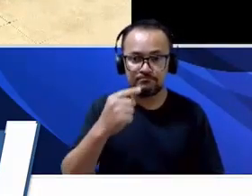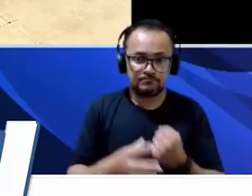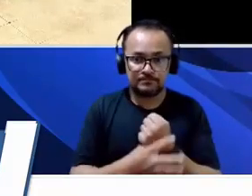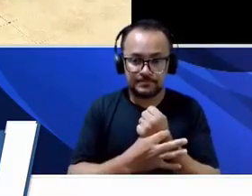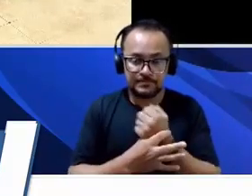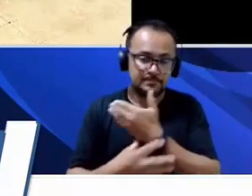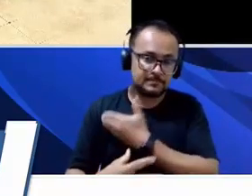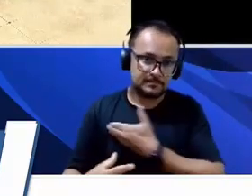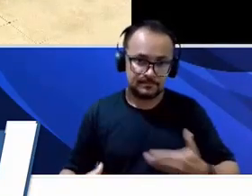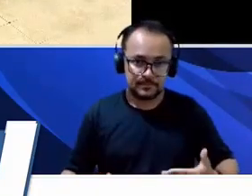toda a região Obrigado presidente